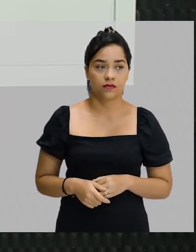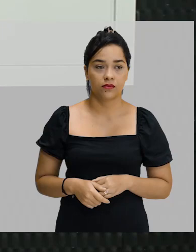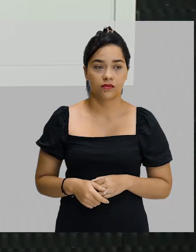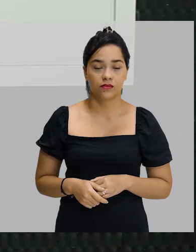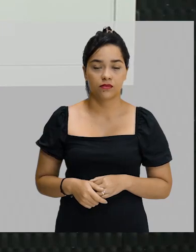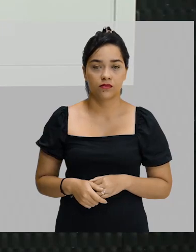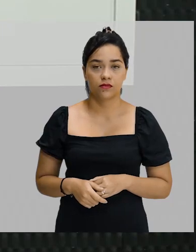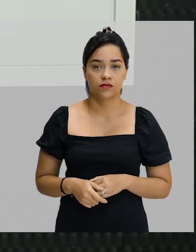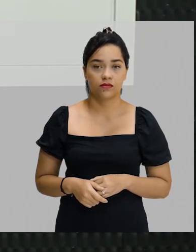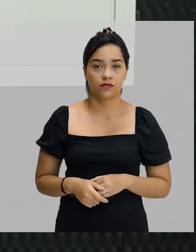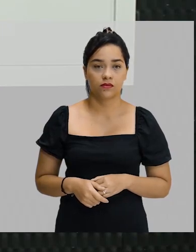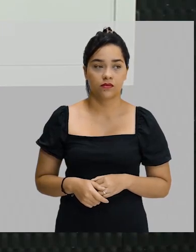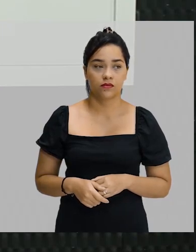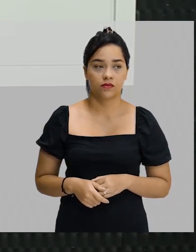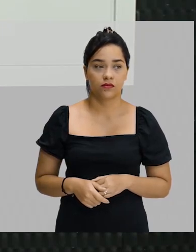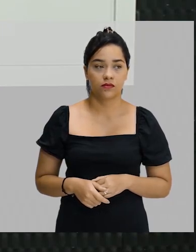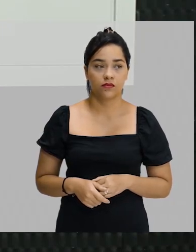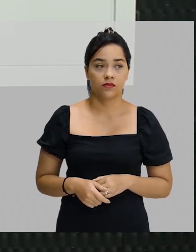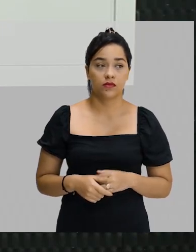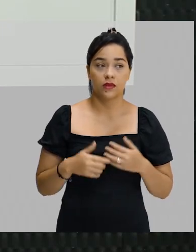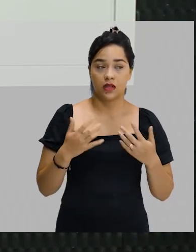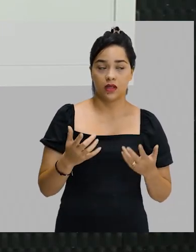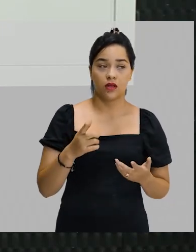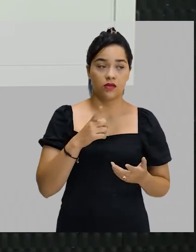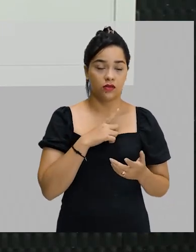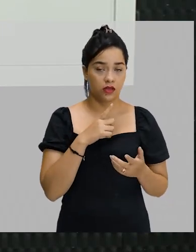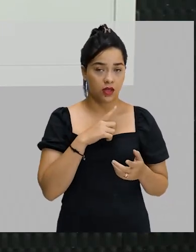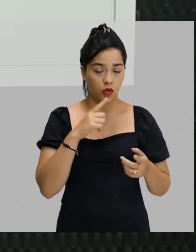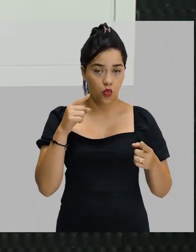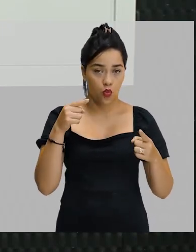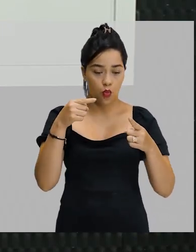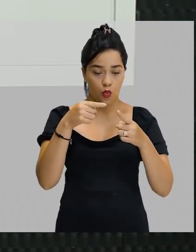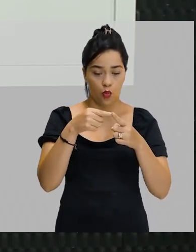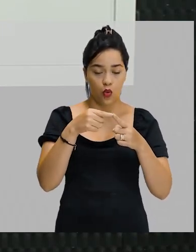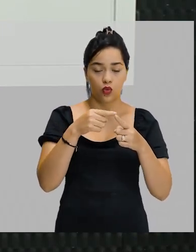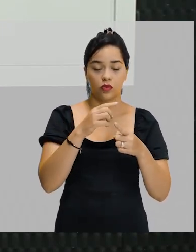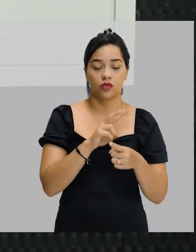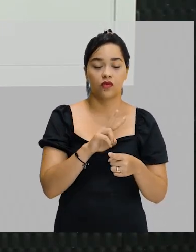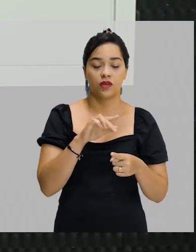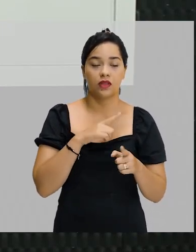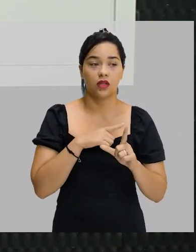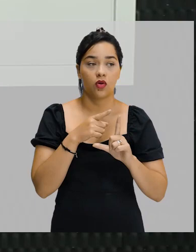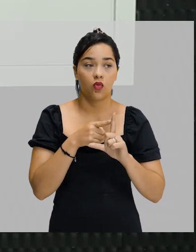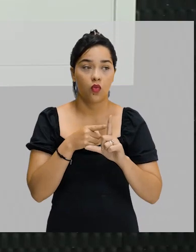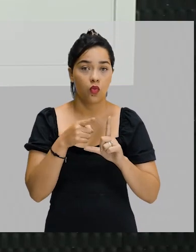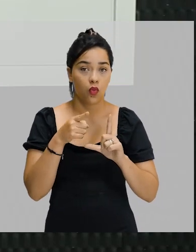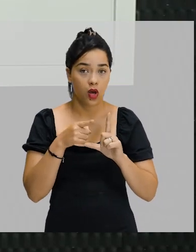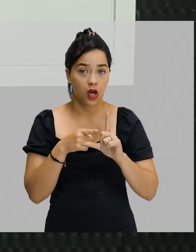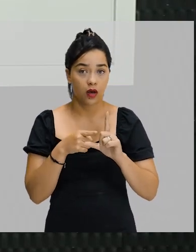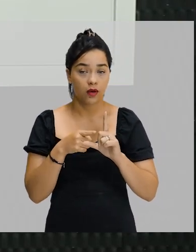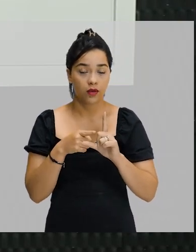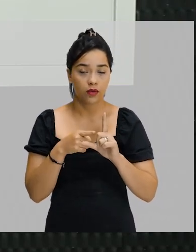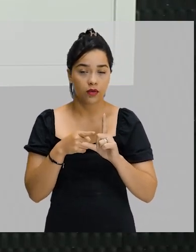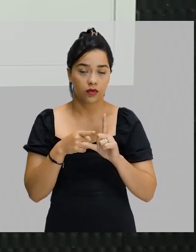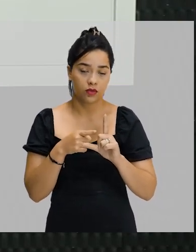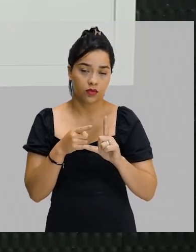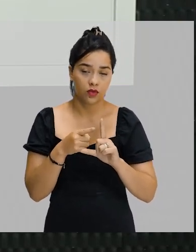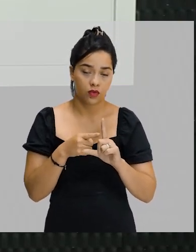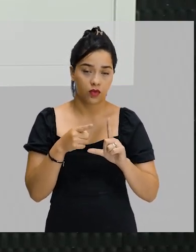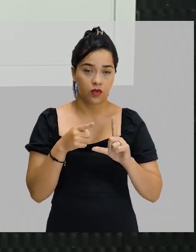Pronto. Então nós temos aqui esses pontos. Então ela vai percorrer um ângulo, né? O